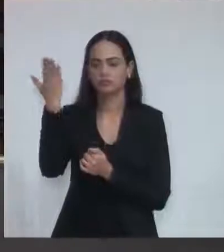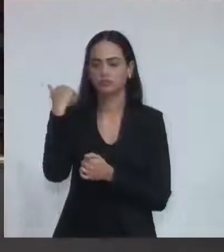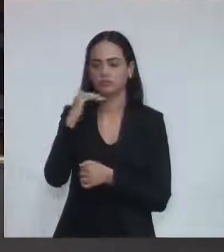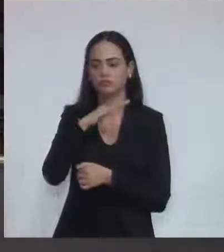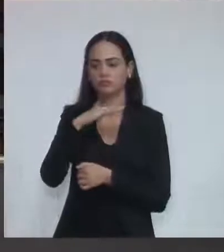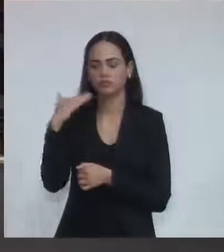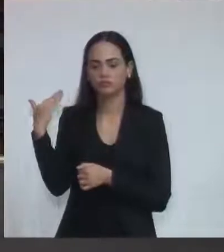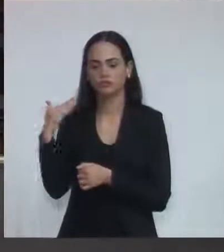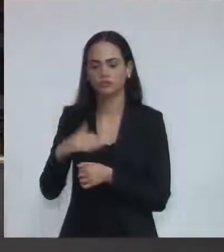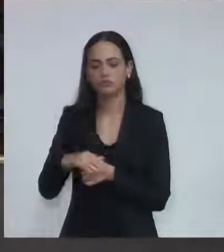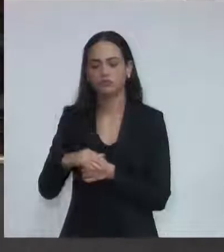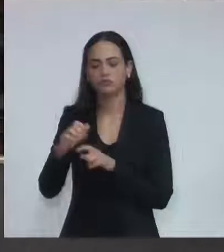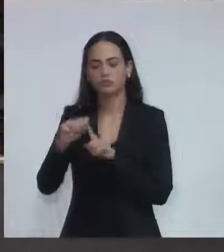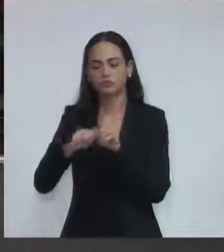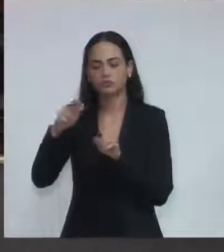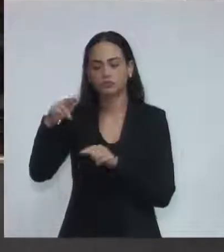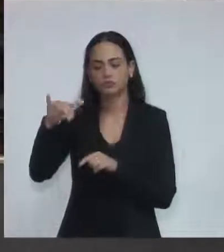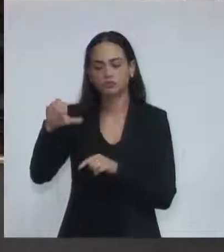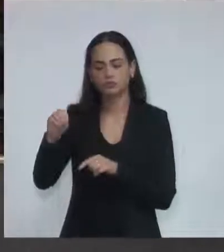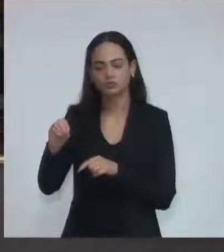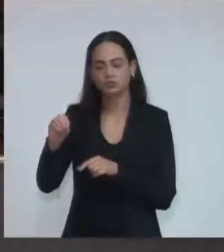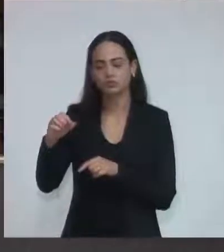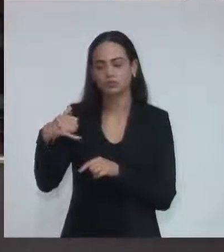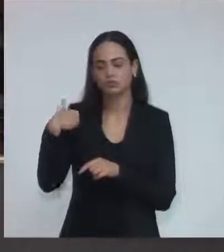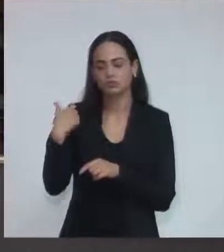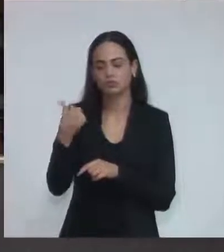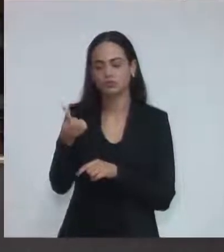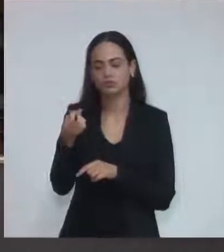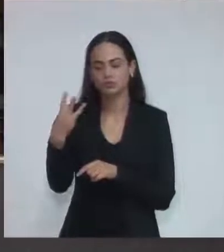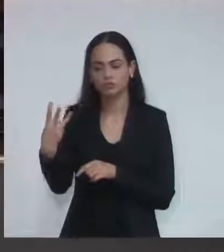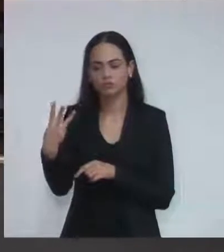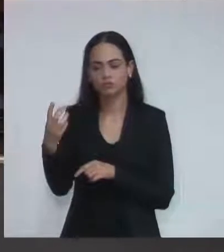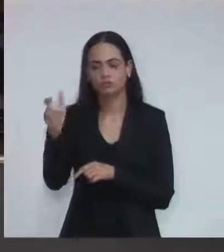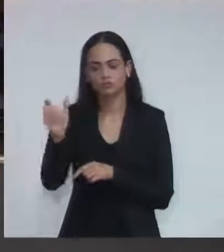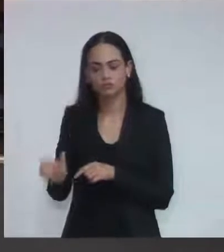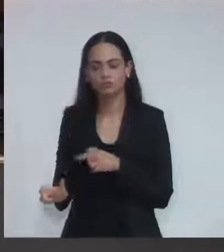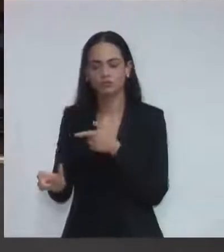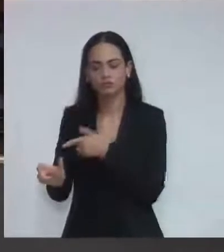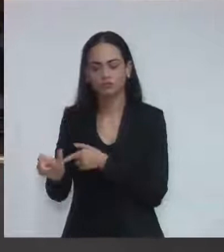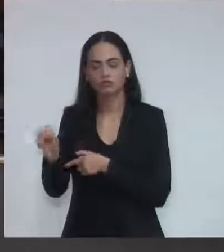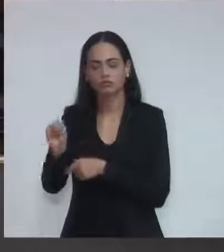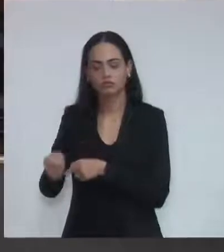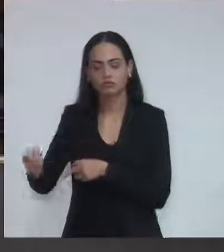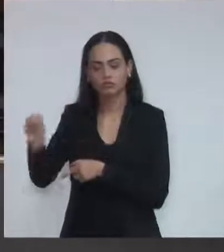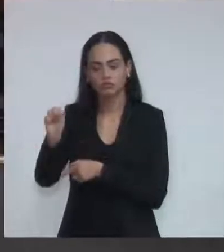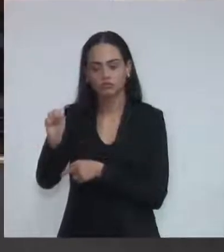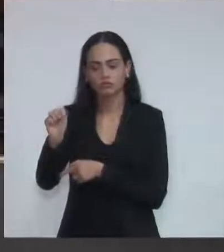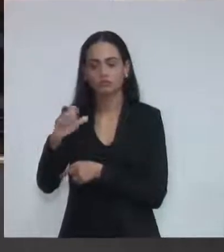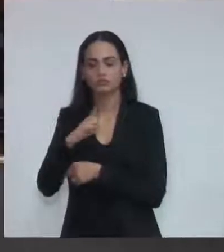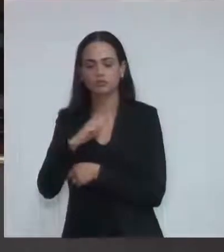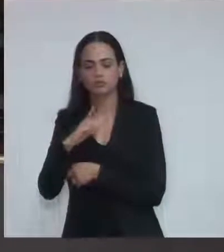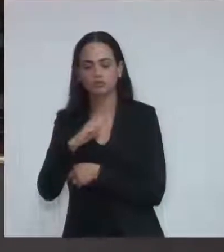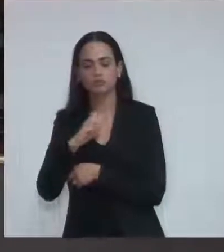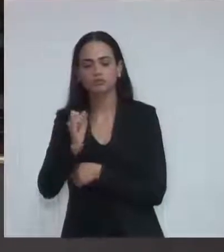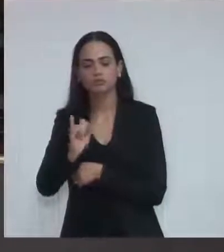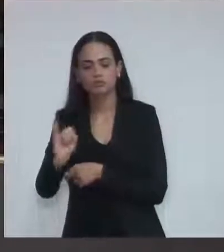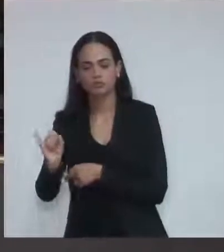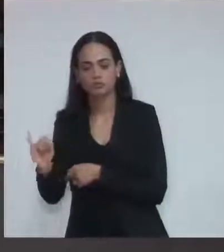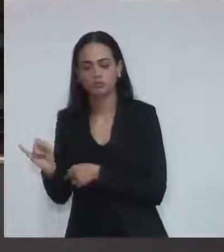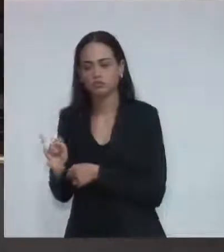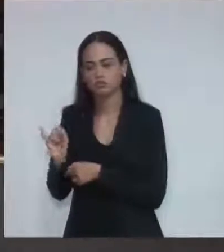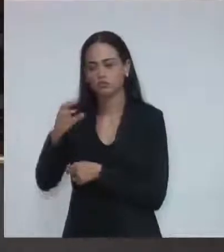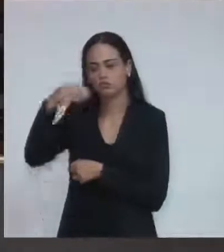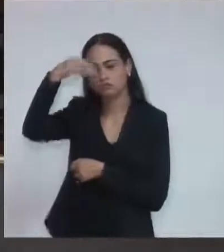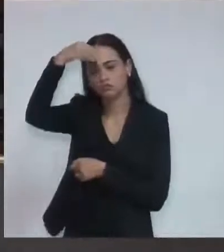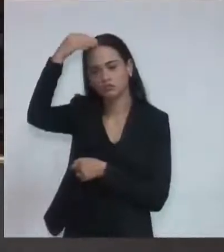2018, aos 63 anos. A senhora Ivania era solteira e deixa irmãos e sobrinhos. Que do deliberado dessa casa seja